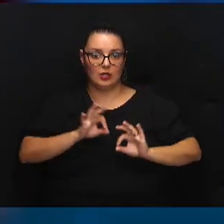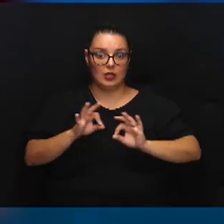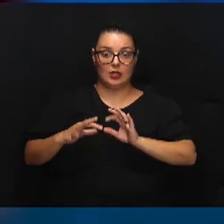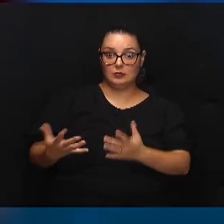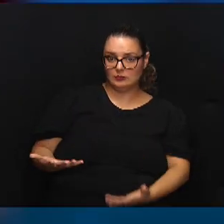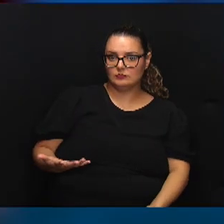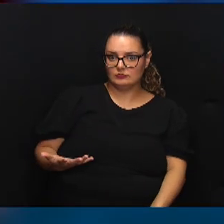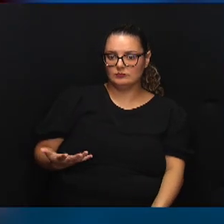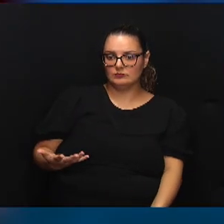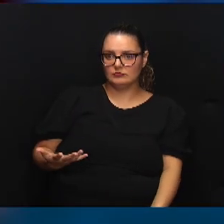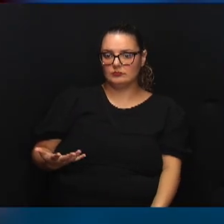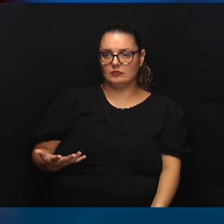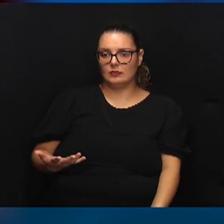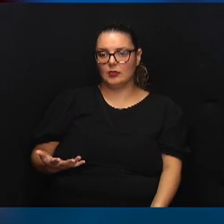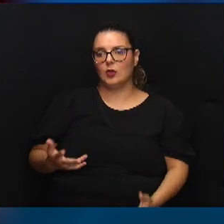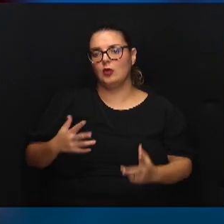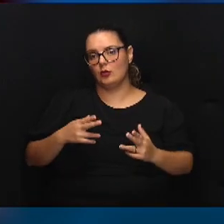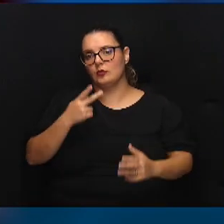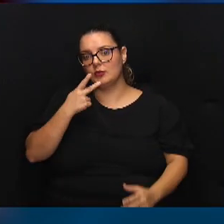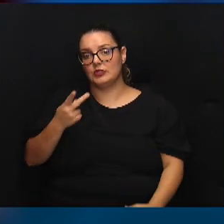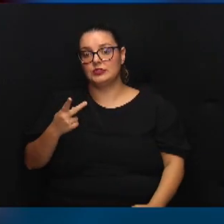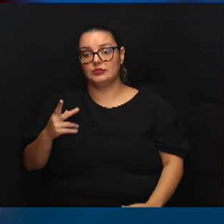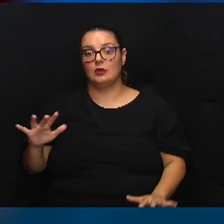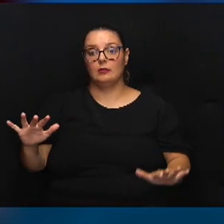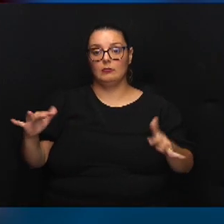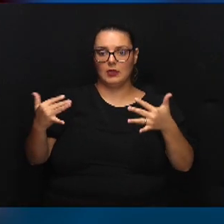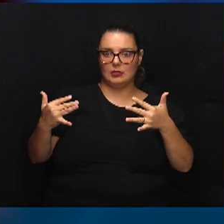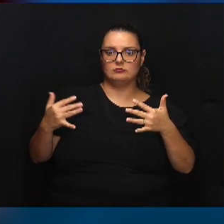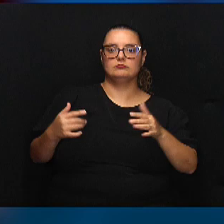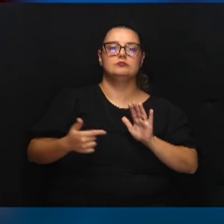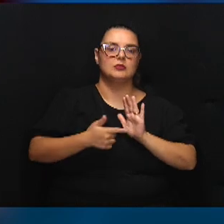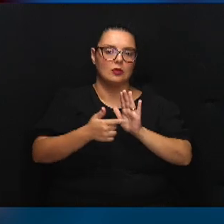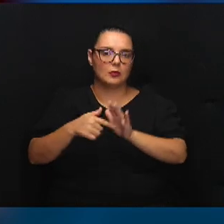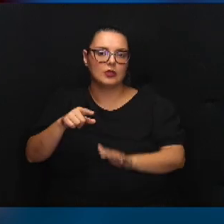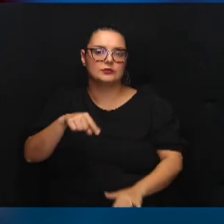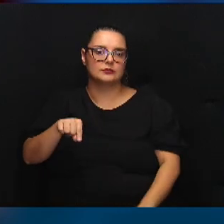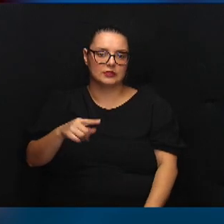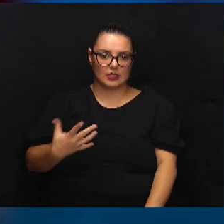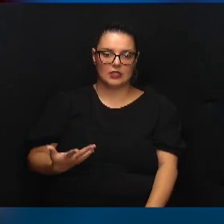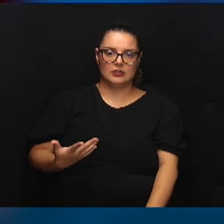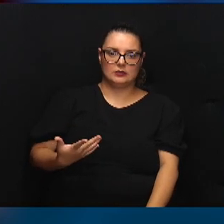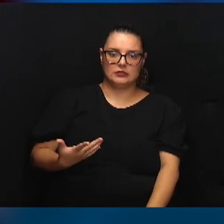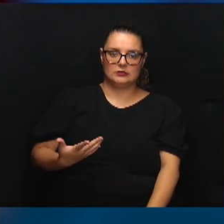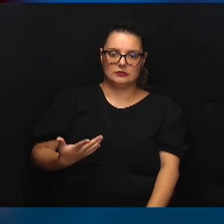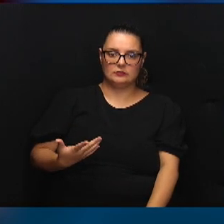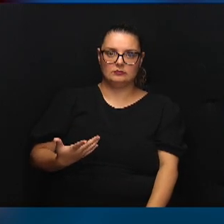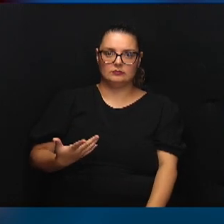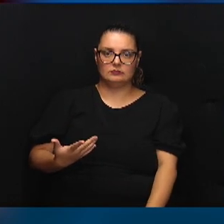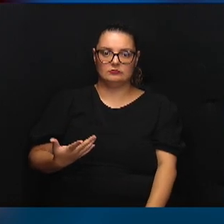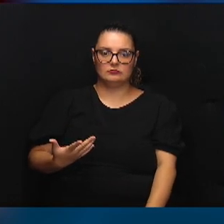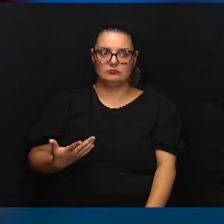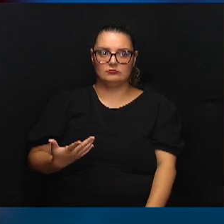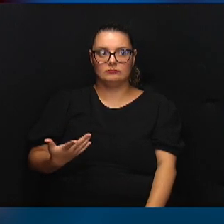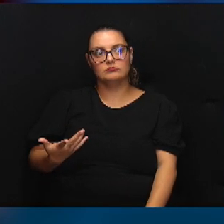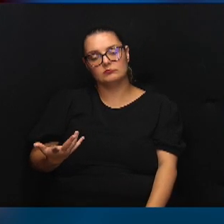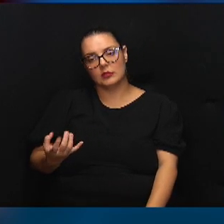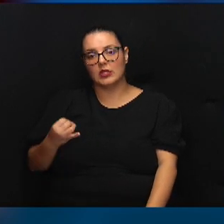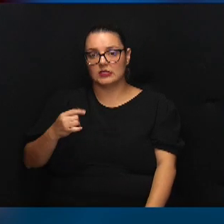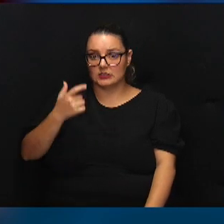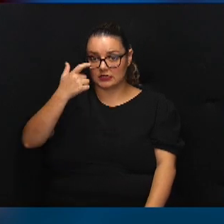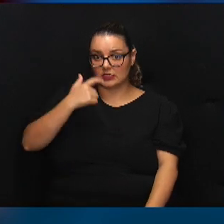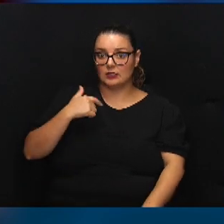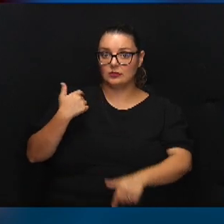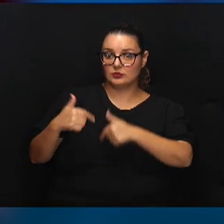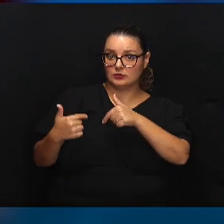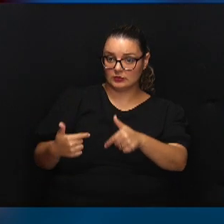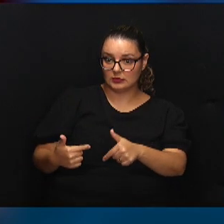porque, vamos dizer, isso já chama, já mostra para elas, né, que se eu estou